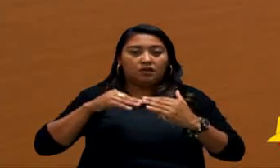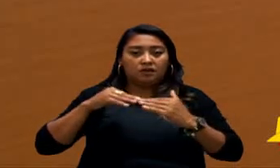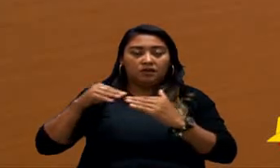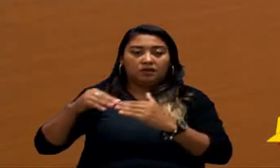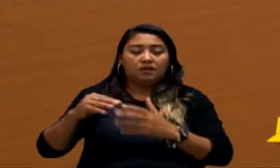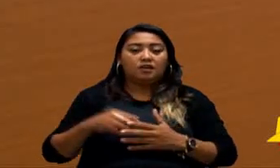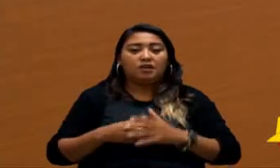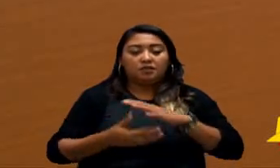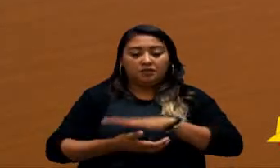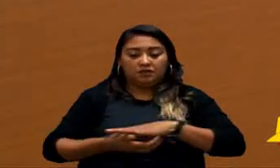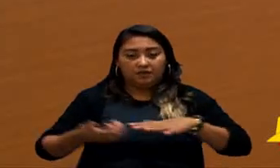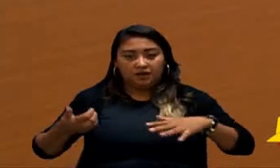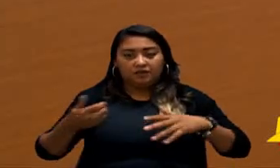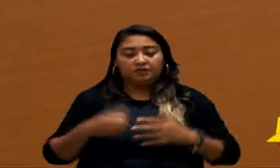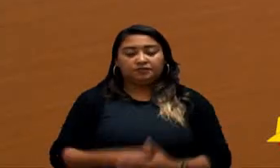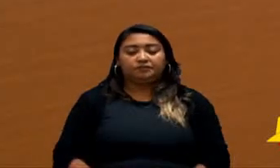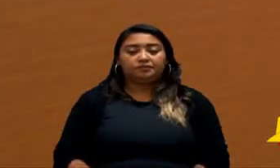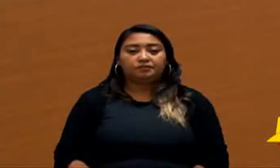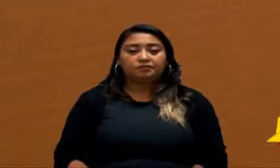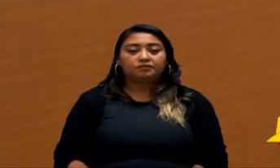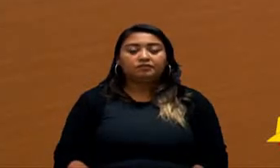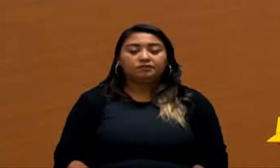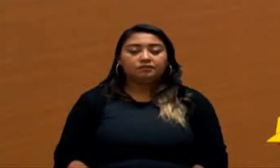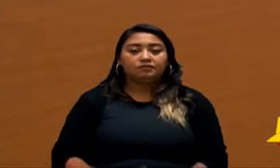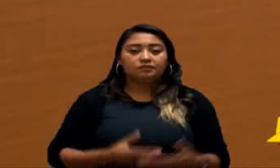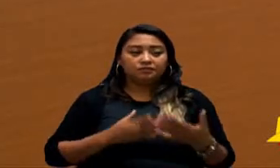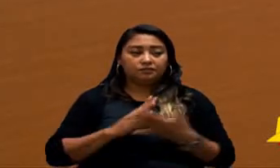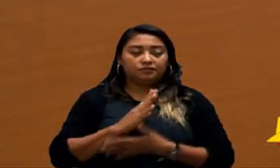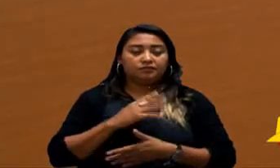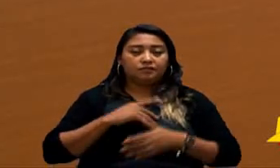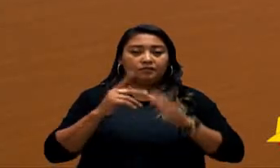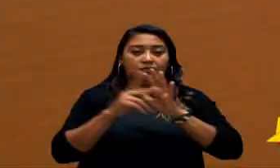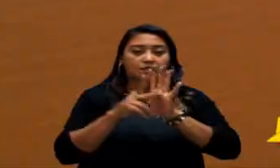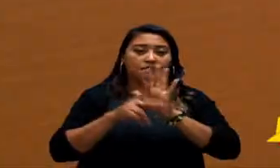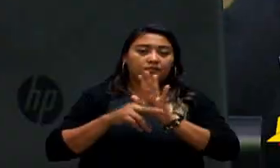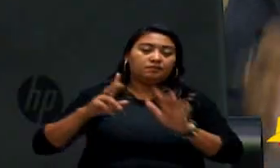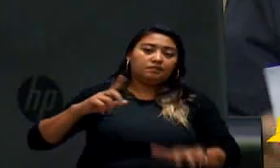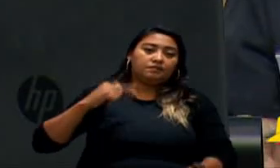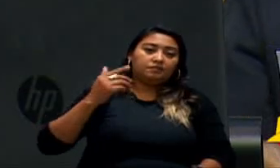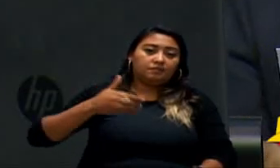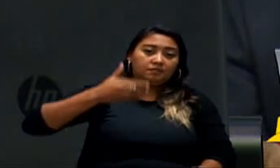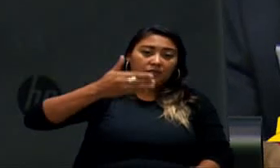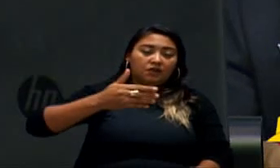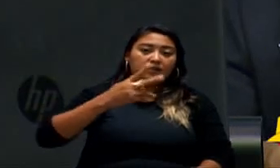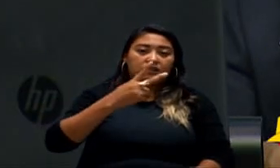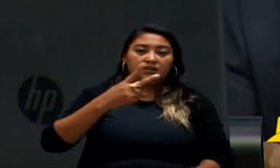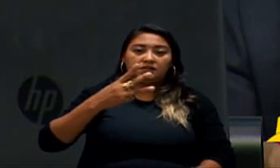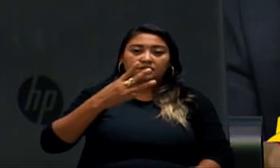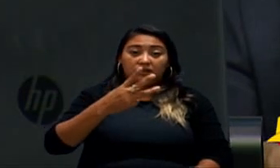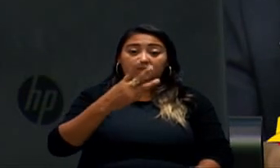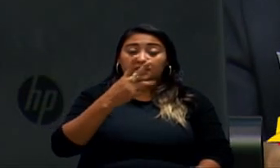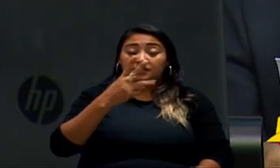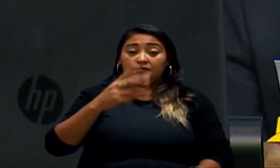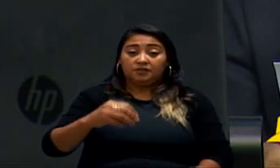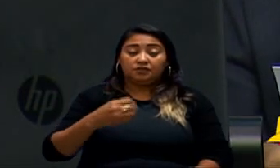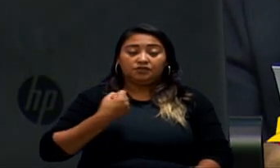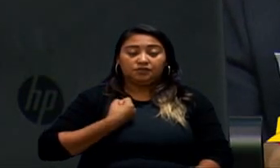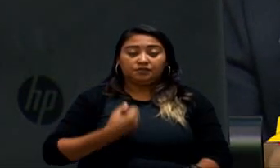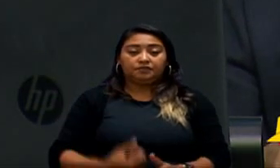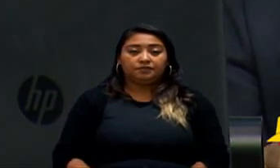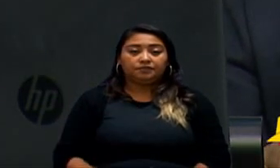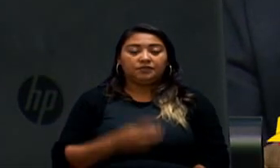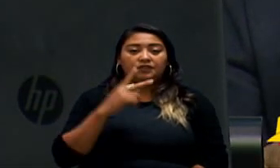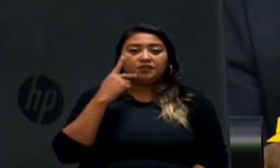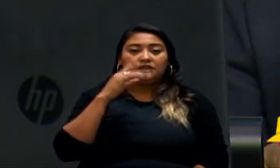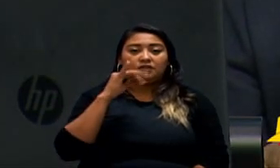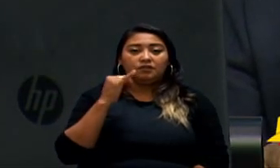a retirada. O próximo projeto... é o projeto 320 do